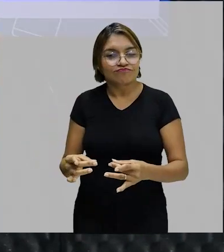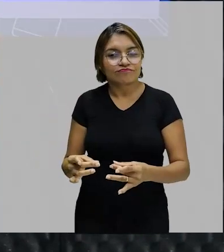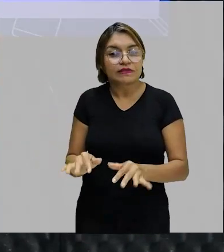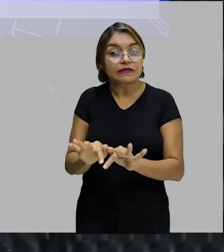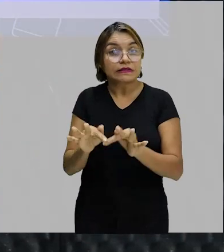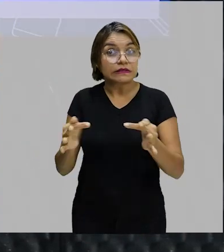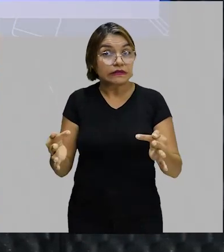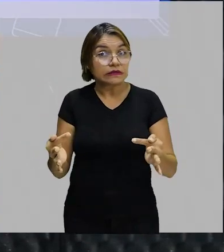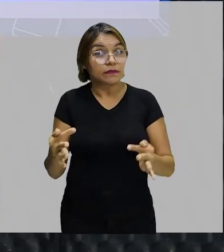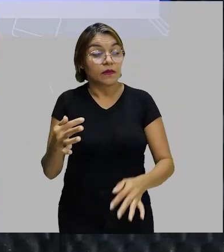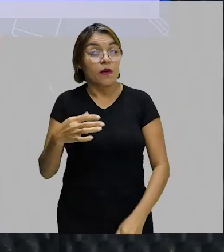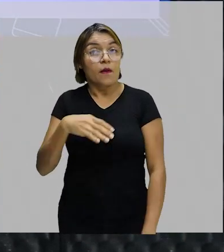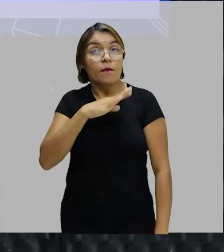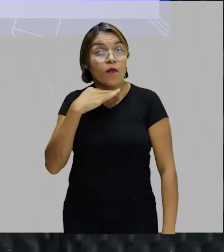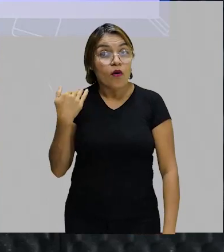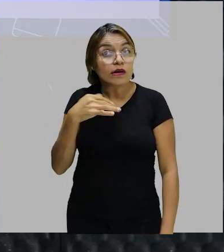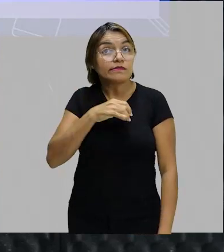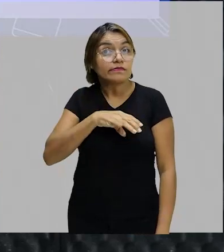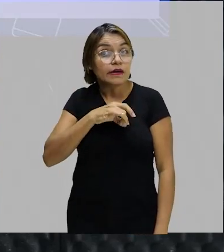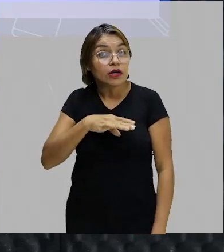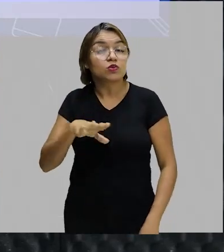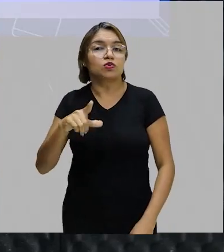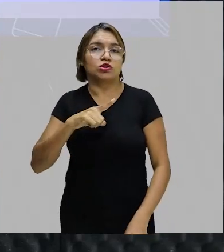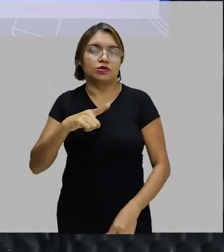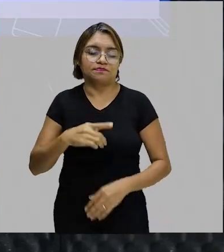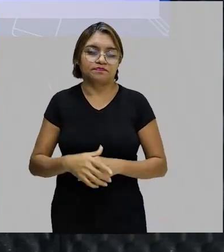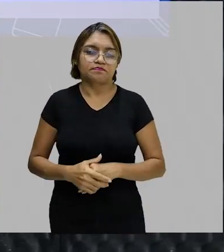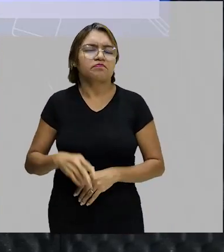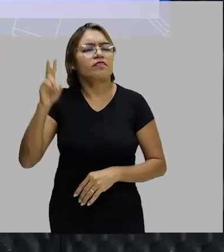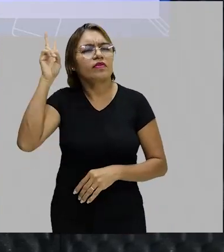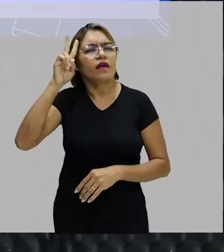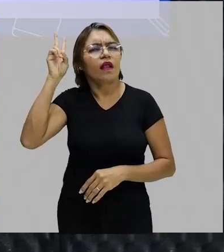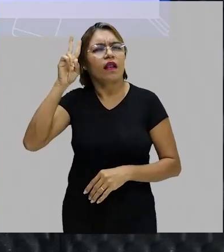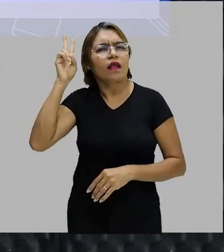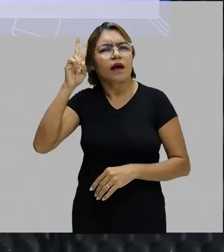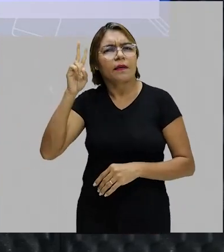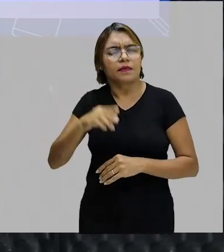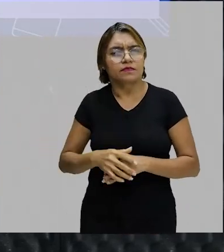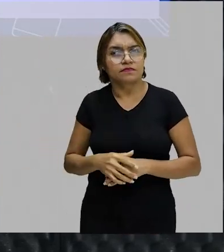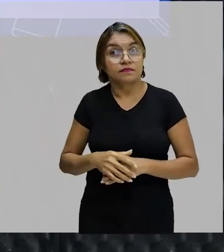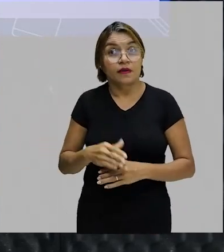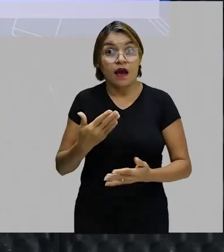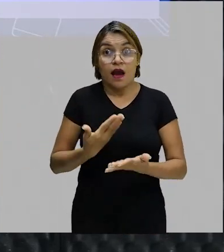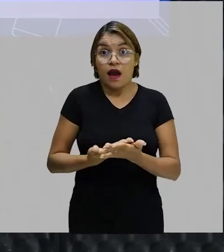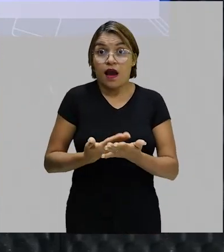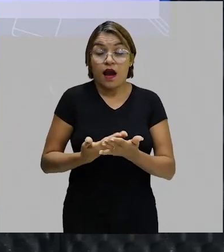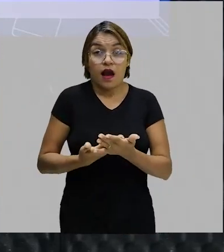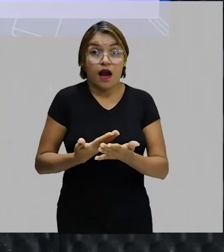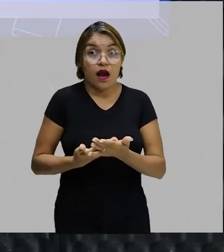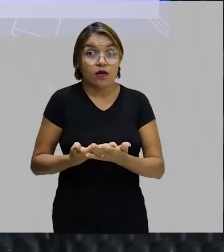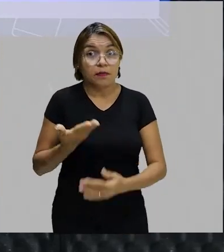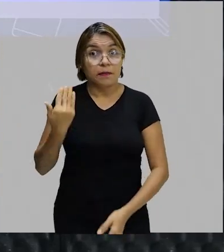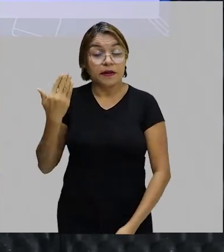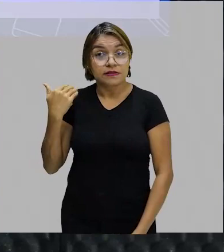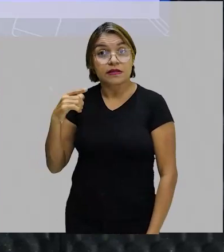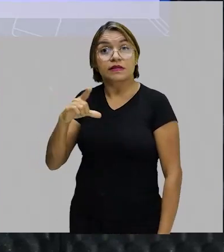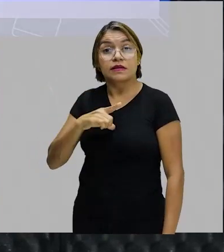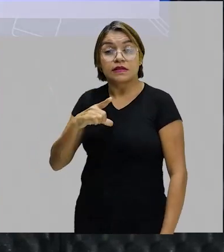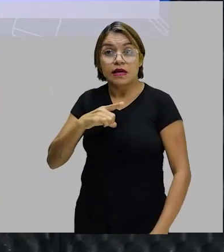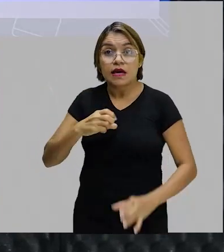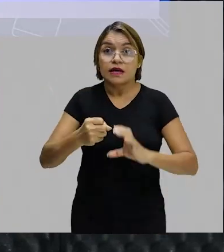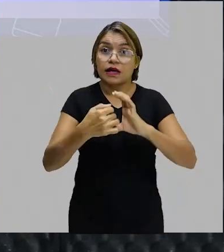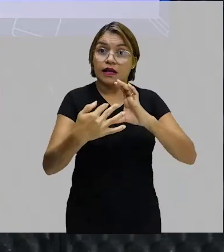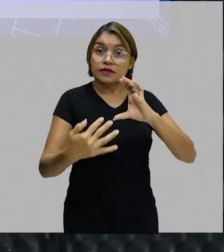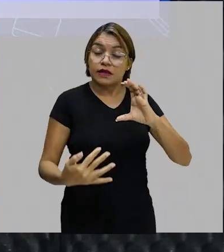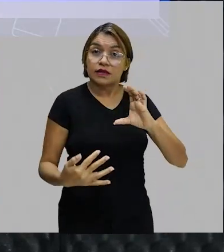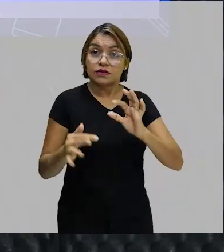temia a morte e a carência de sentimentos afetuosos. Lembra que quem perdeu a aula passada pode dar uma revisitada lá e ver que uma das características